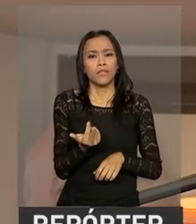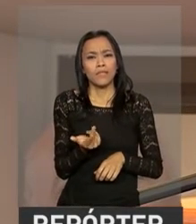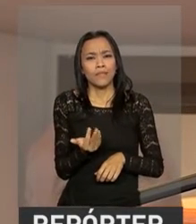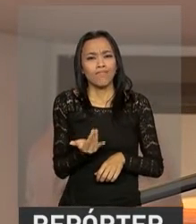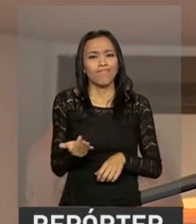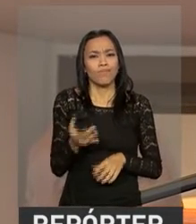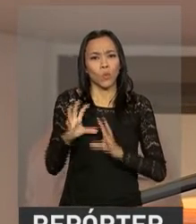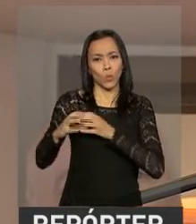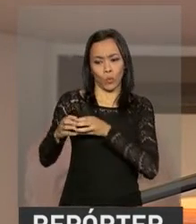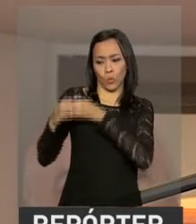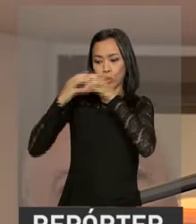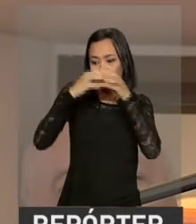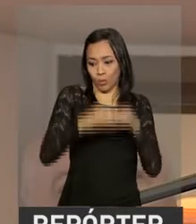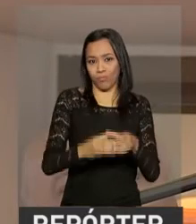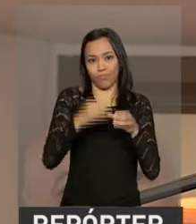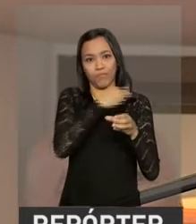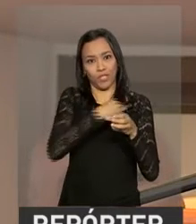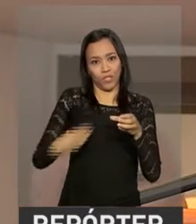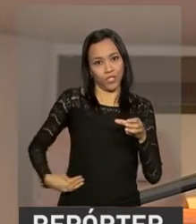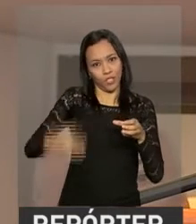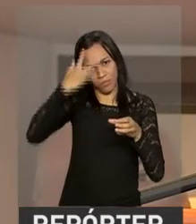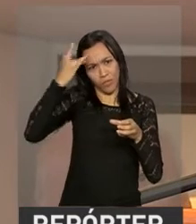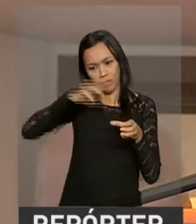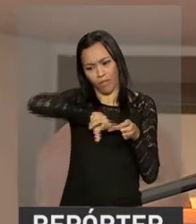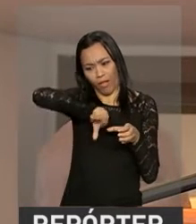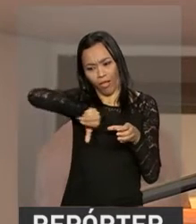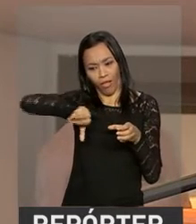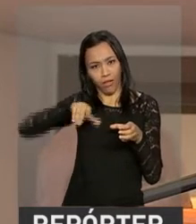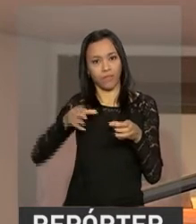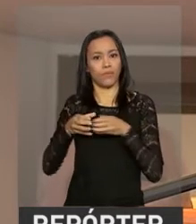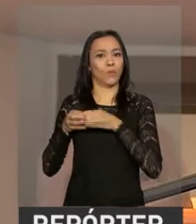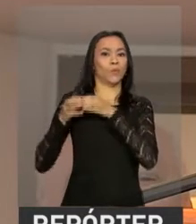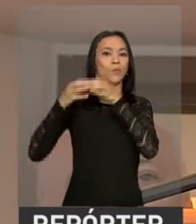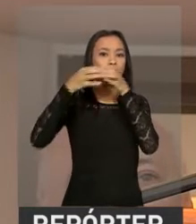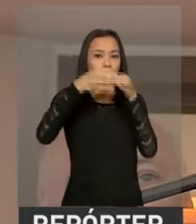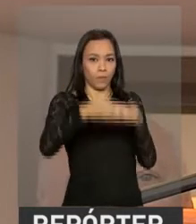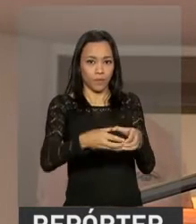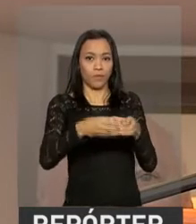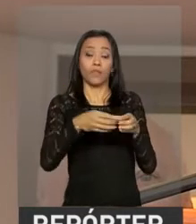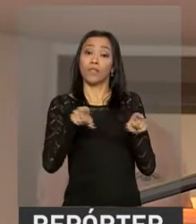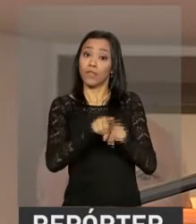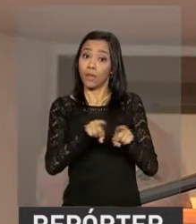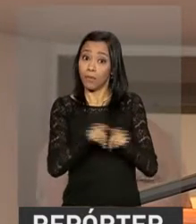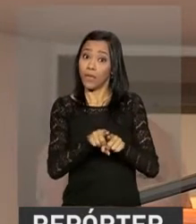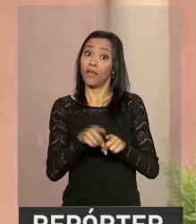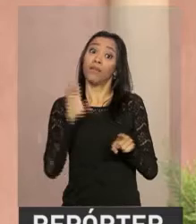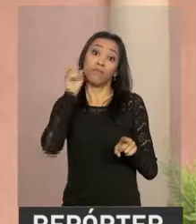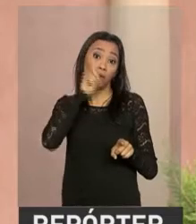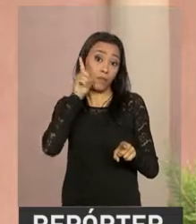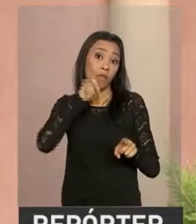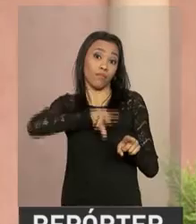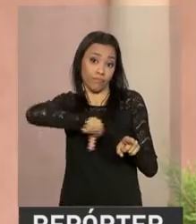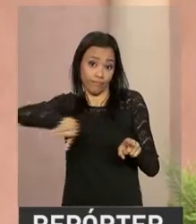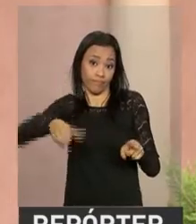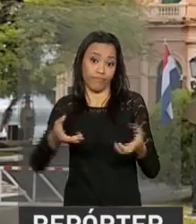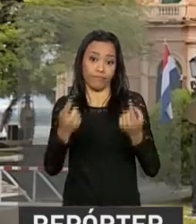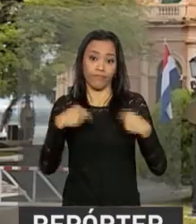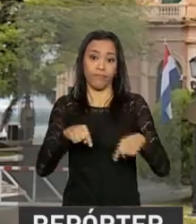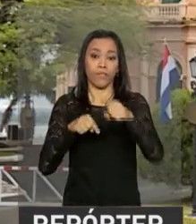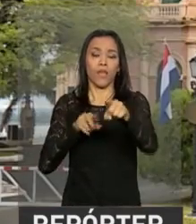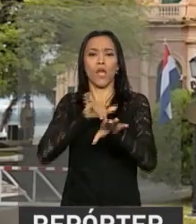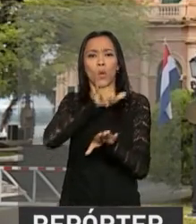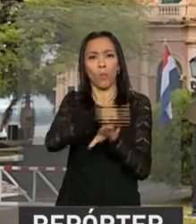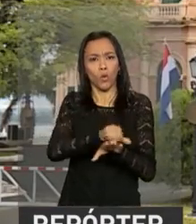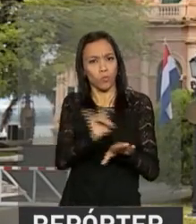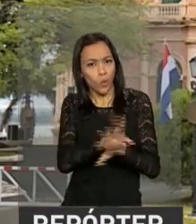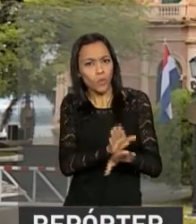de uma delegação de ministros, vários ministros, e também de uma delegação de parlamentares. Do aeroporto, Michel Temer